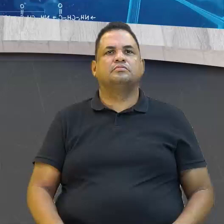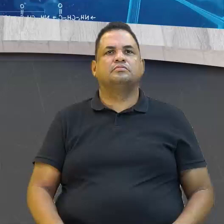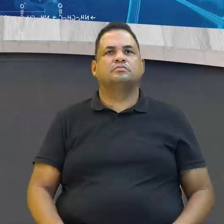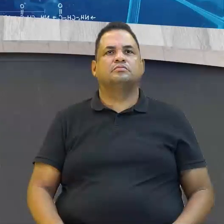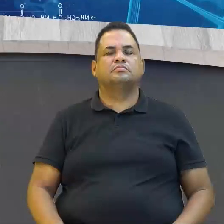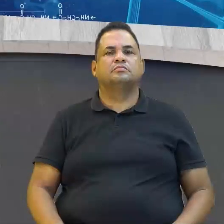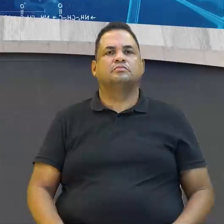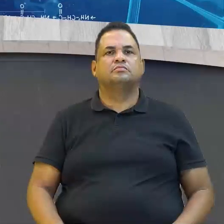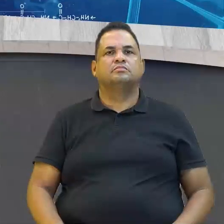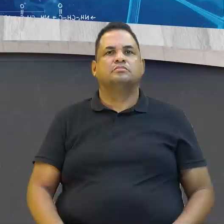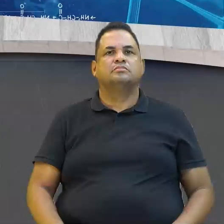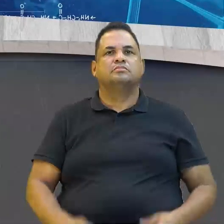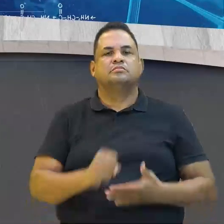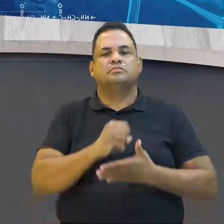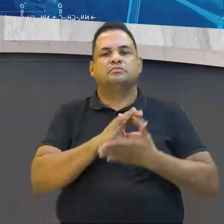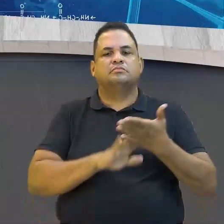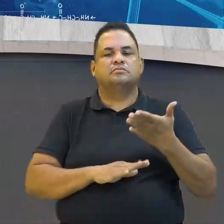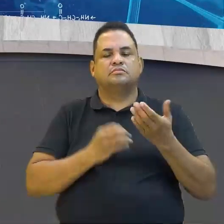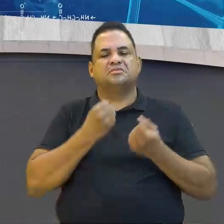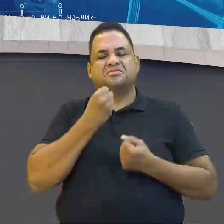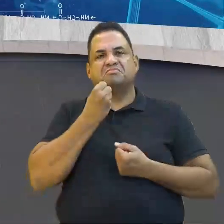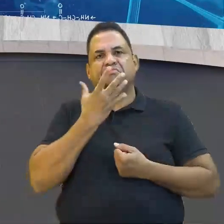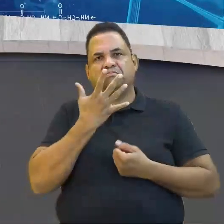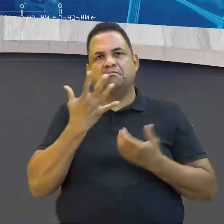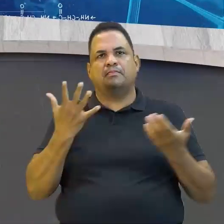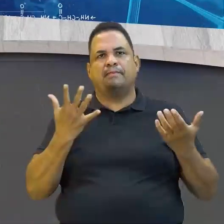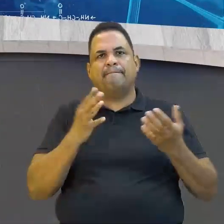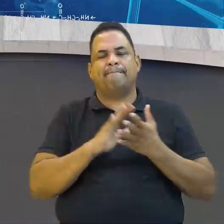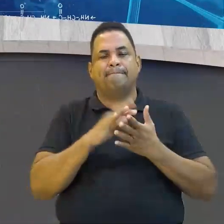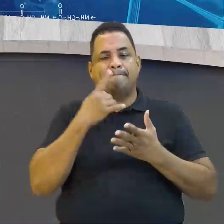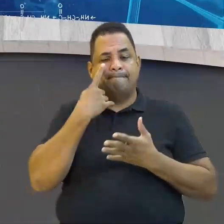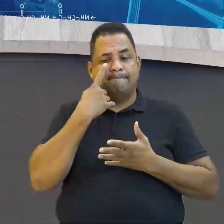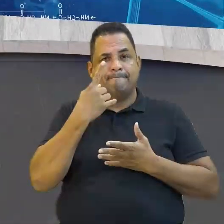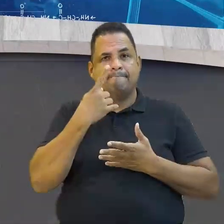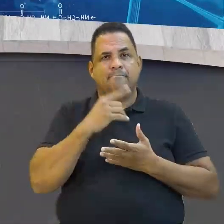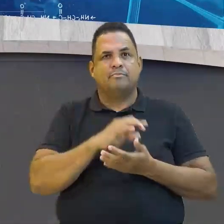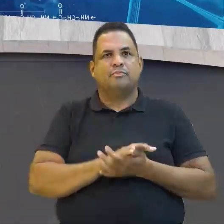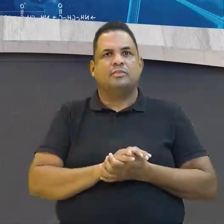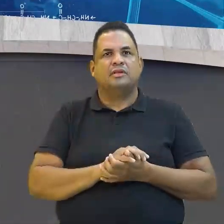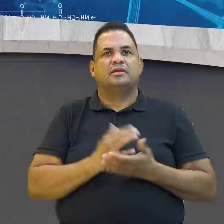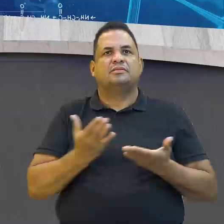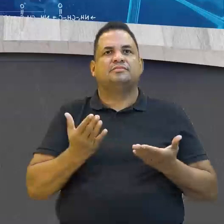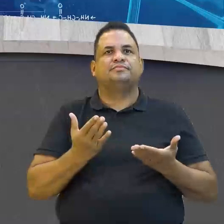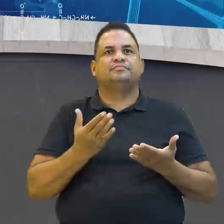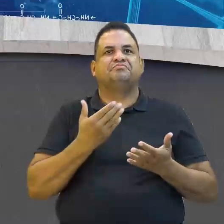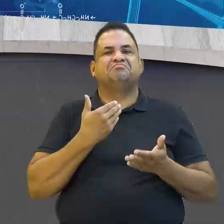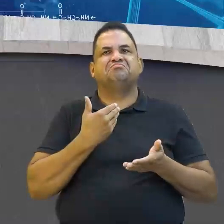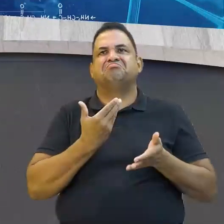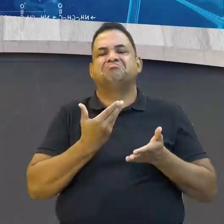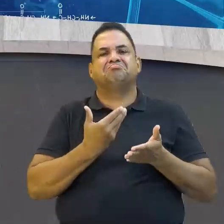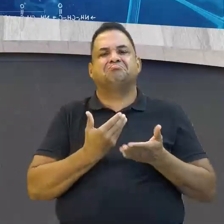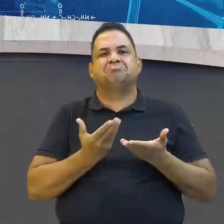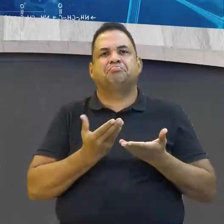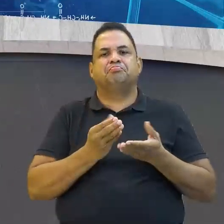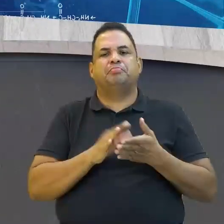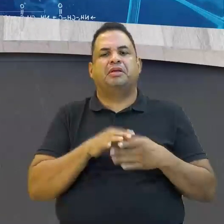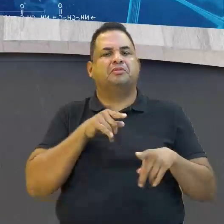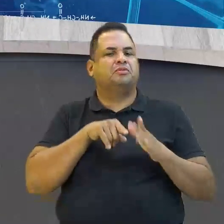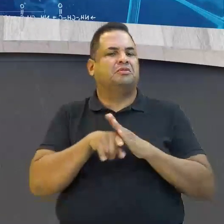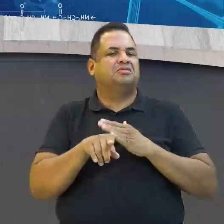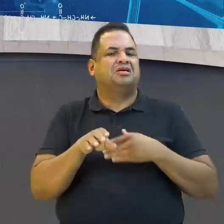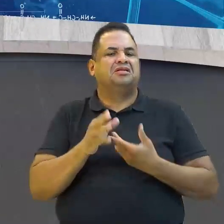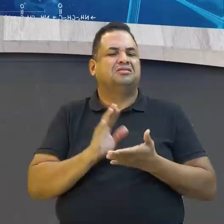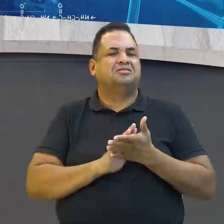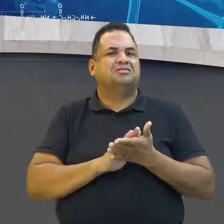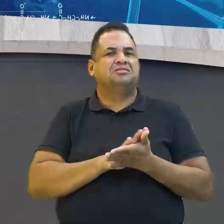Bom, gente, essa atividade estava boa, né? Vocês viram aí que a gente não pediu nada de outro mundo. Boa parte das